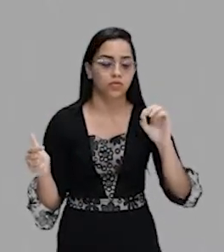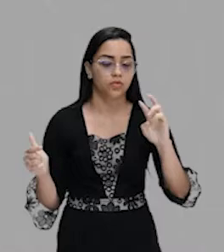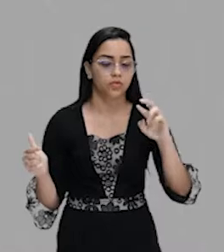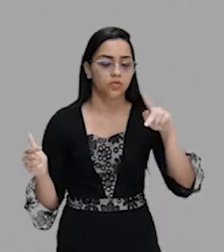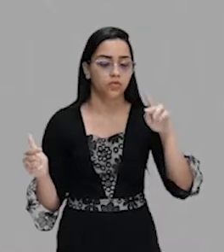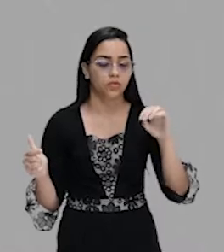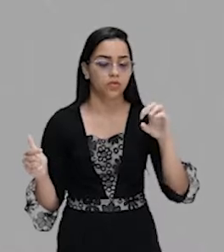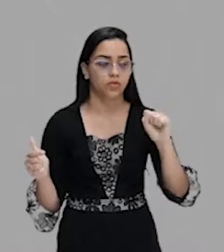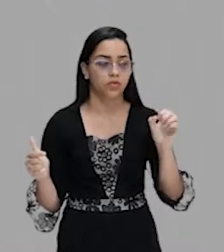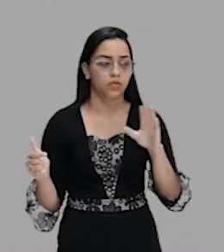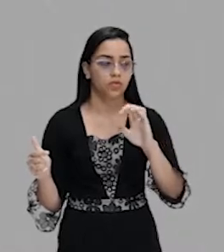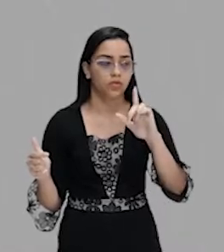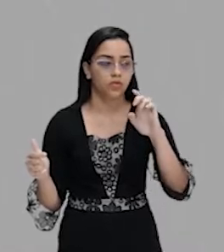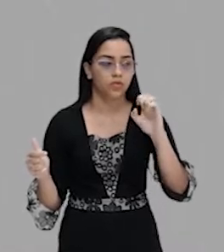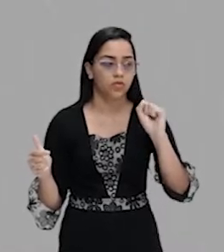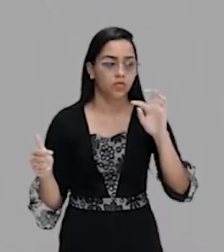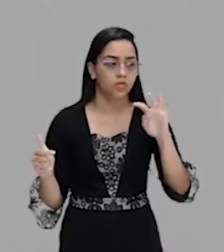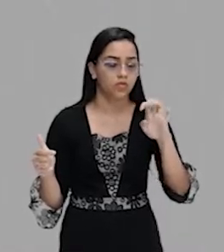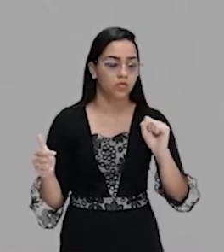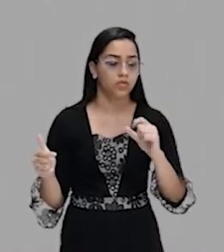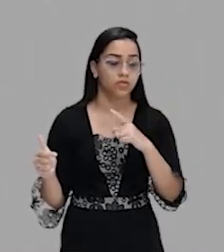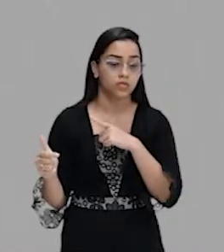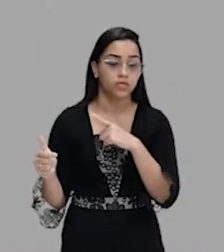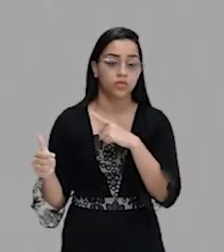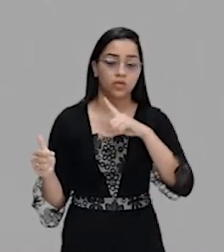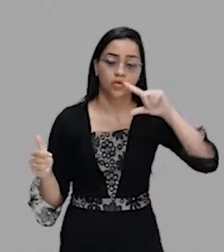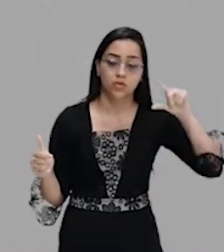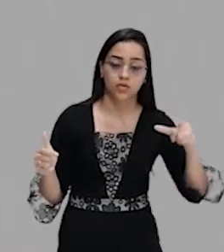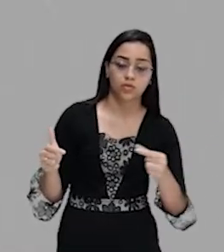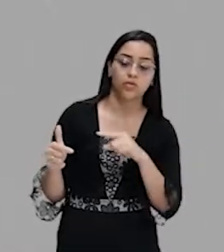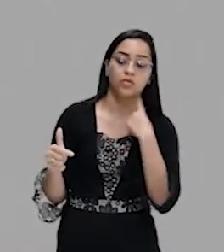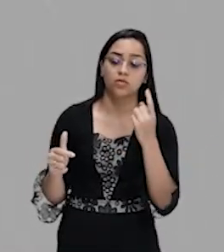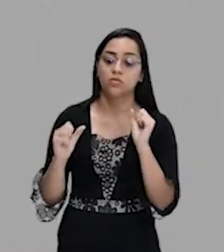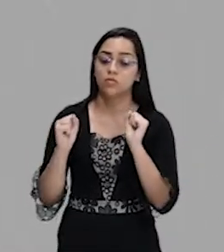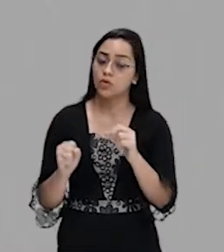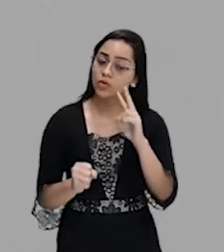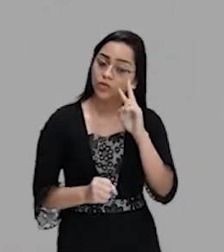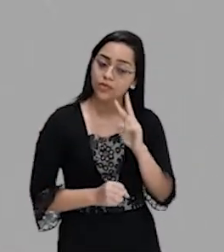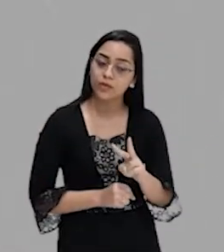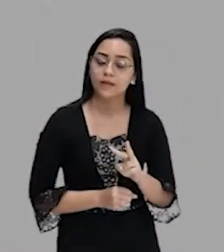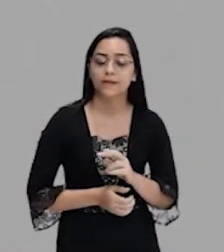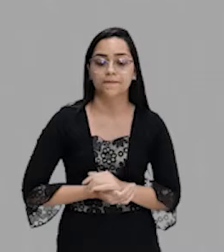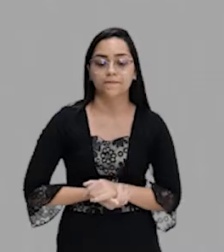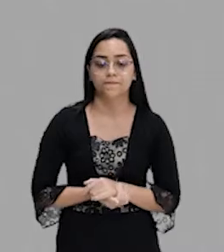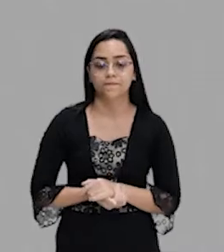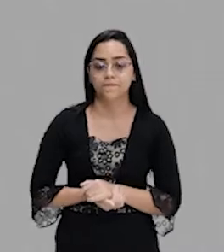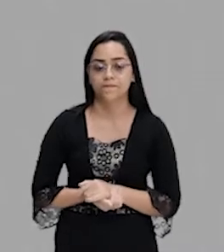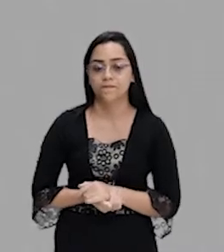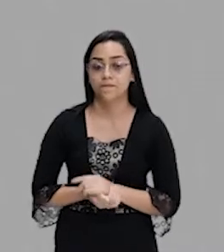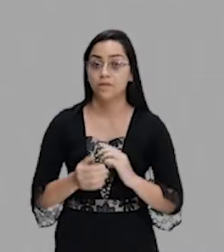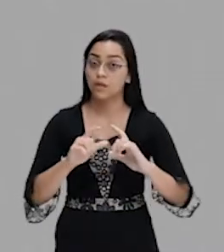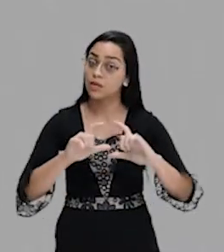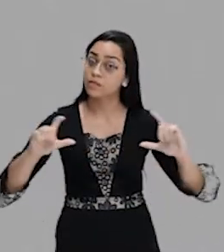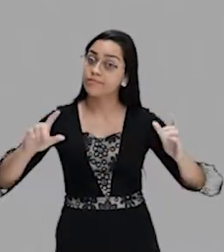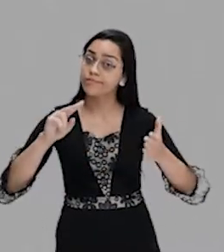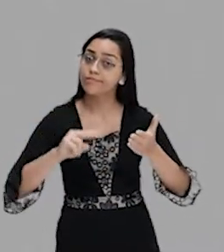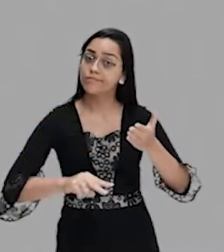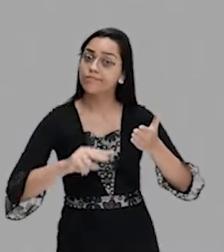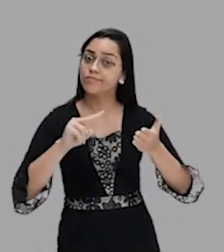celestes, né, que impactaram e formam essas crateras na Lua que a gente consegue ver aqui a olho nu, ok?